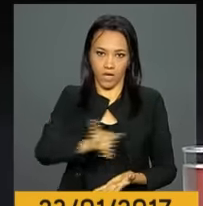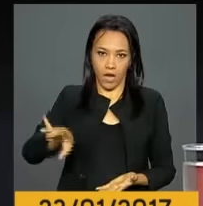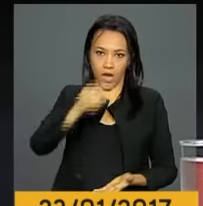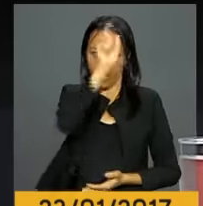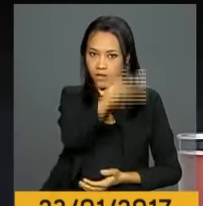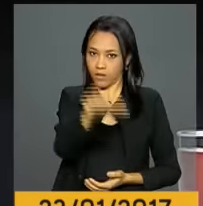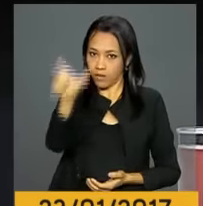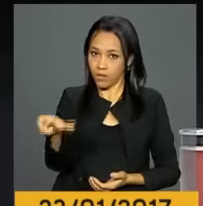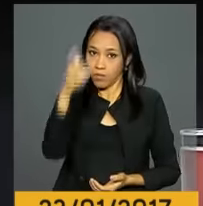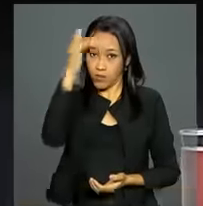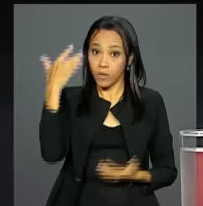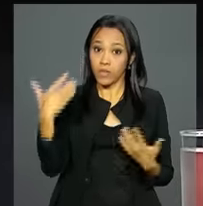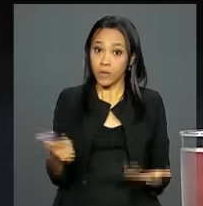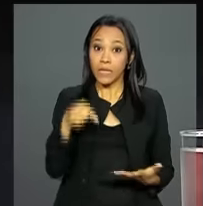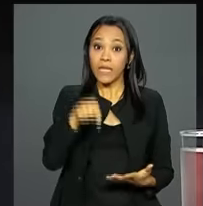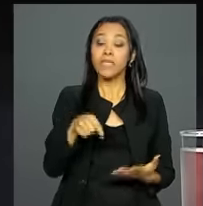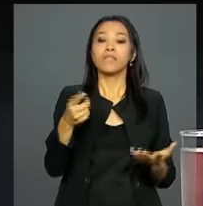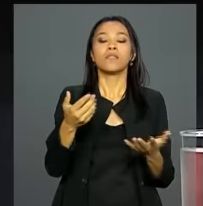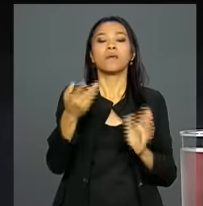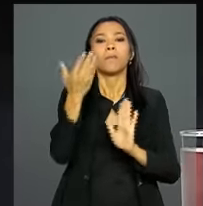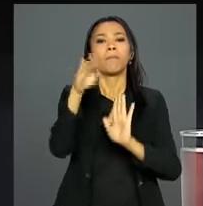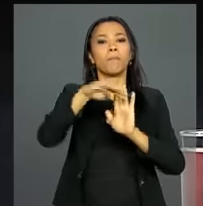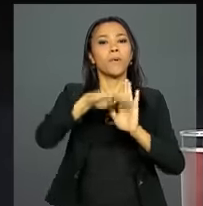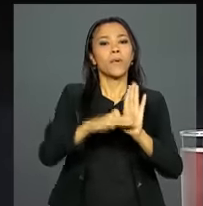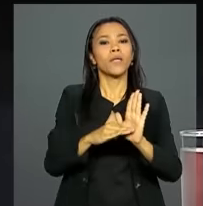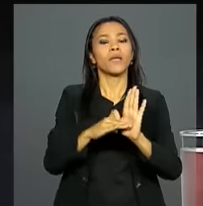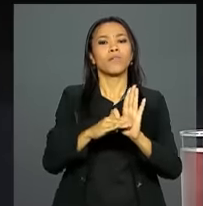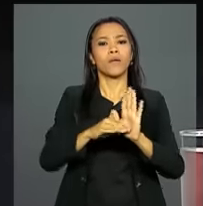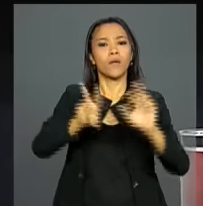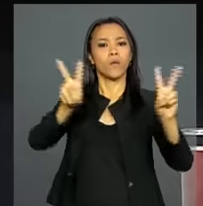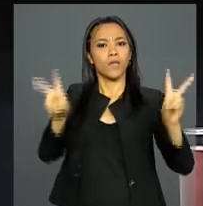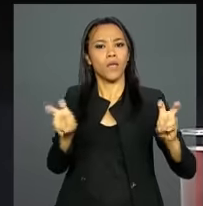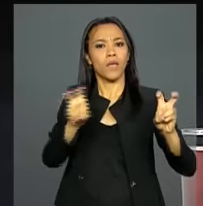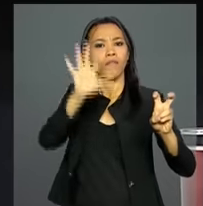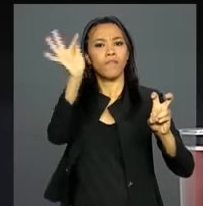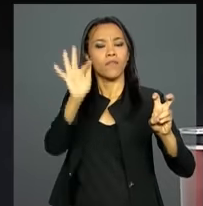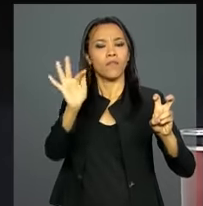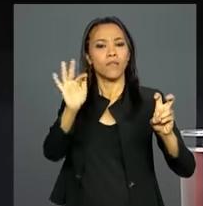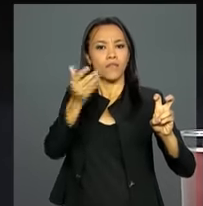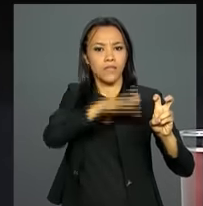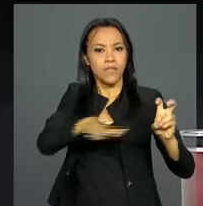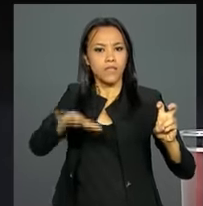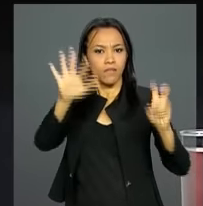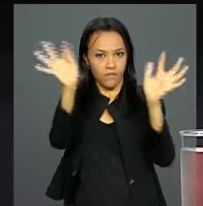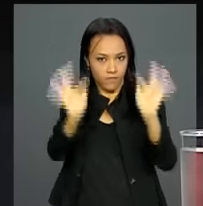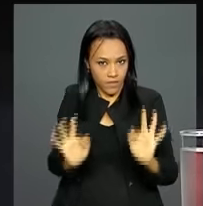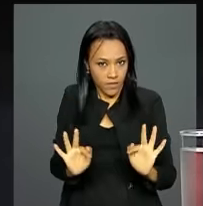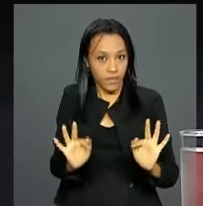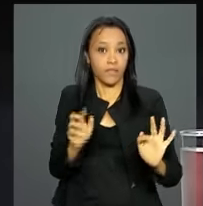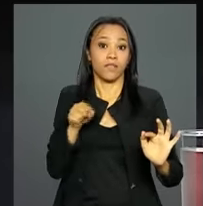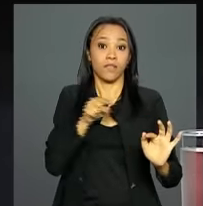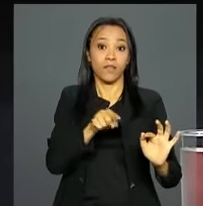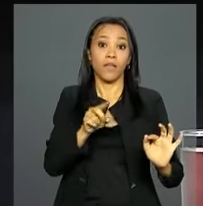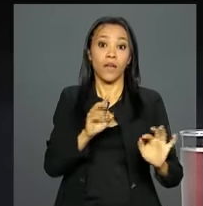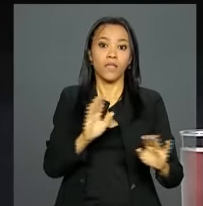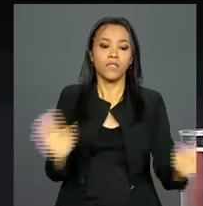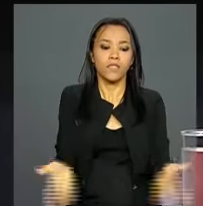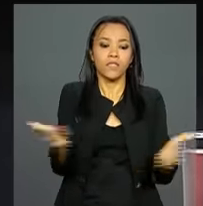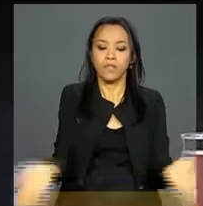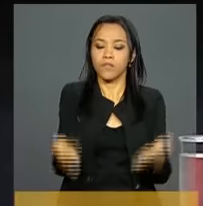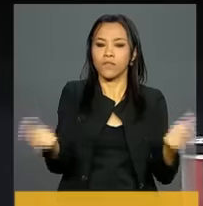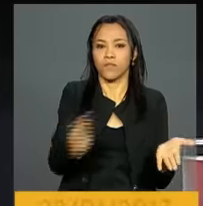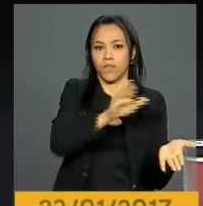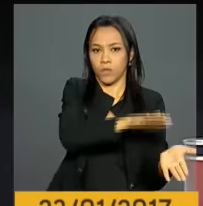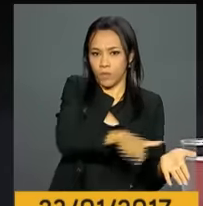No Criança Feliz, além de todos os programas e equipamentos locais de proteção e promoção do desenvolvimento